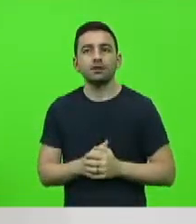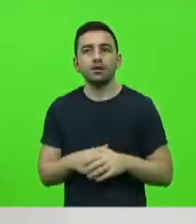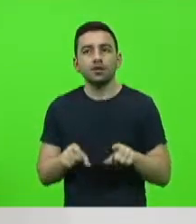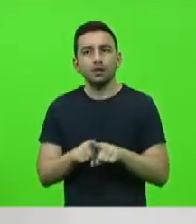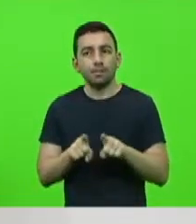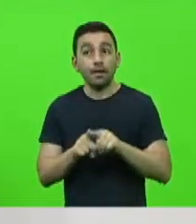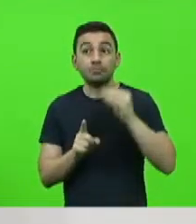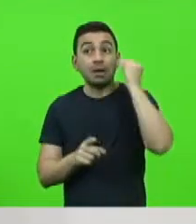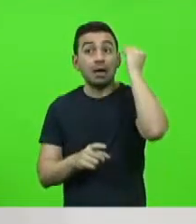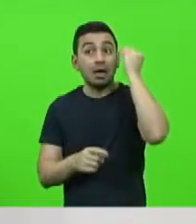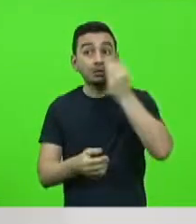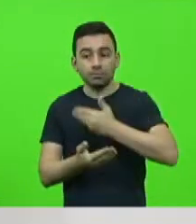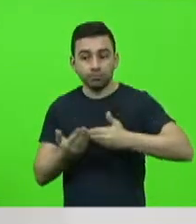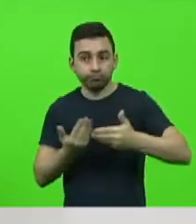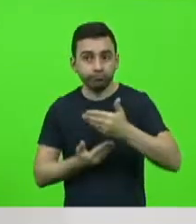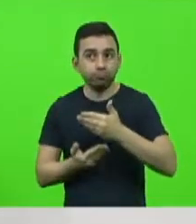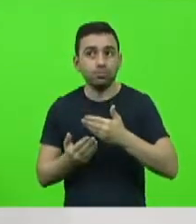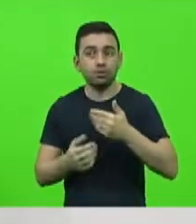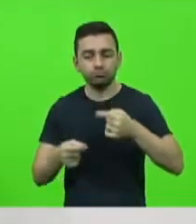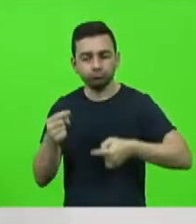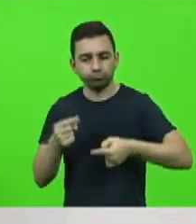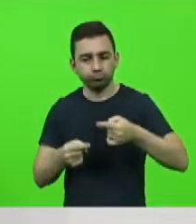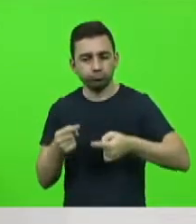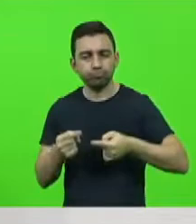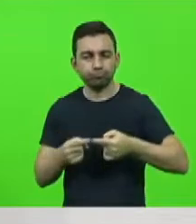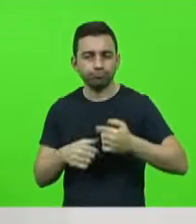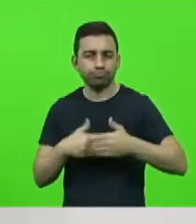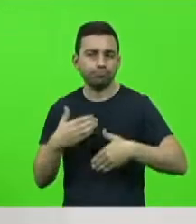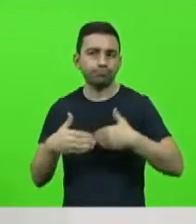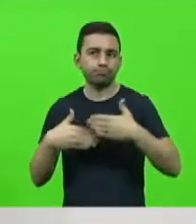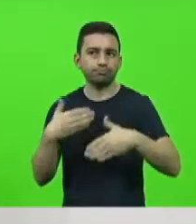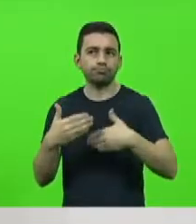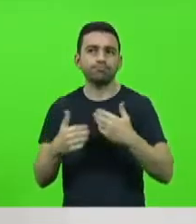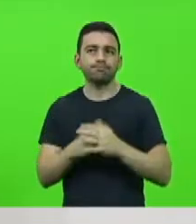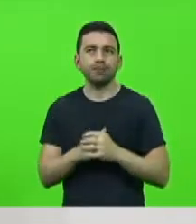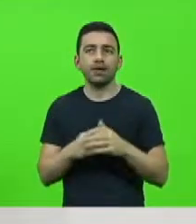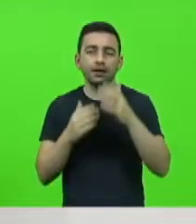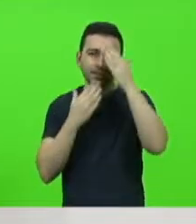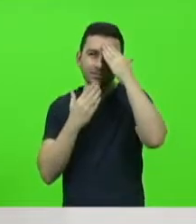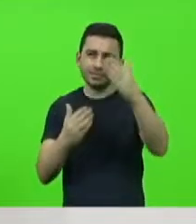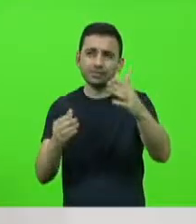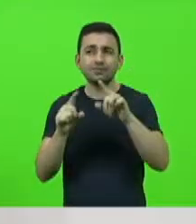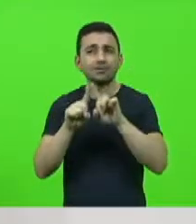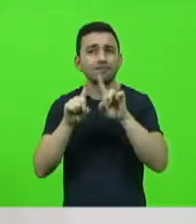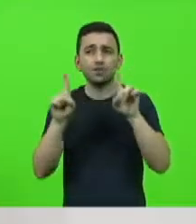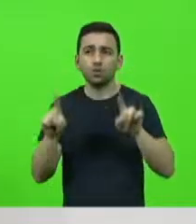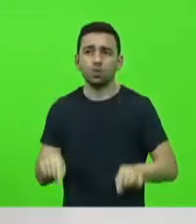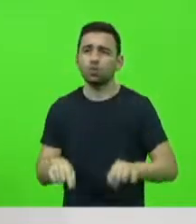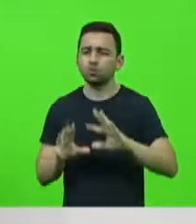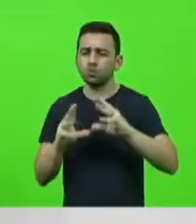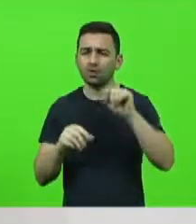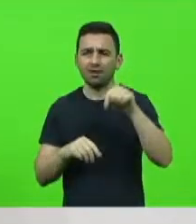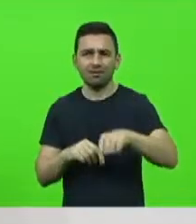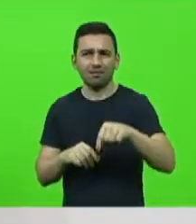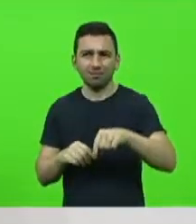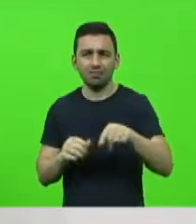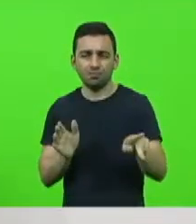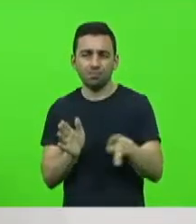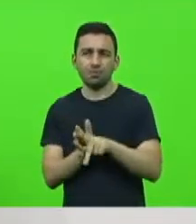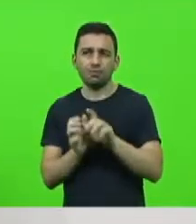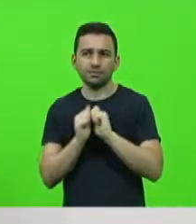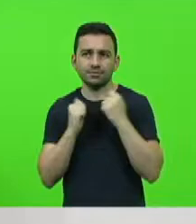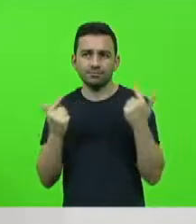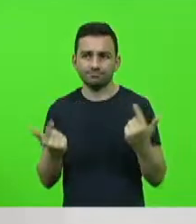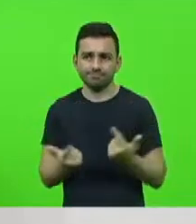experiências também e pelos debates que construímos nessa casa. O agradecimento a todos os servidores que compõem esta Casa Legislativa,